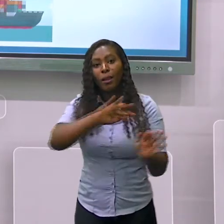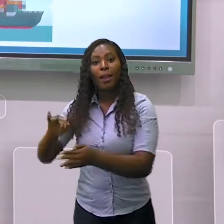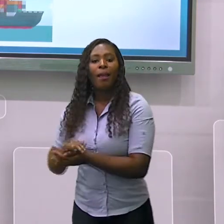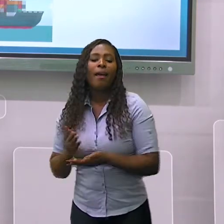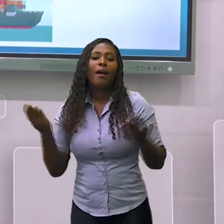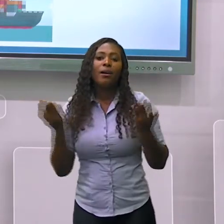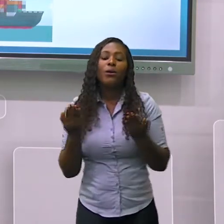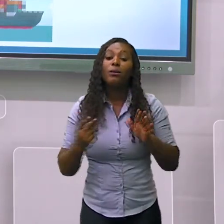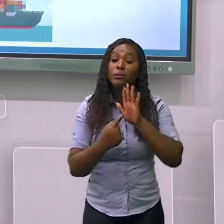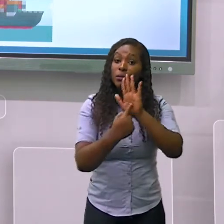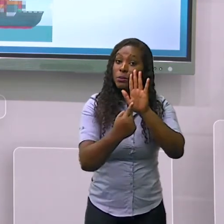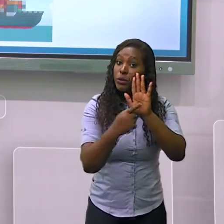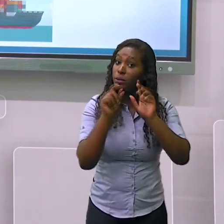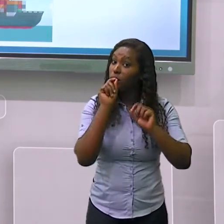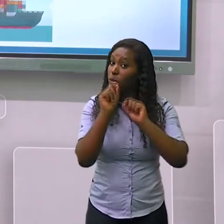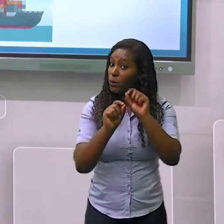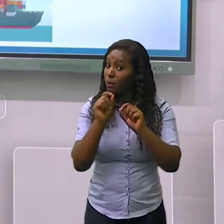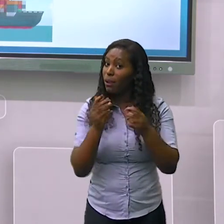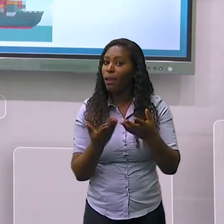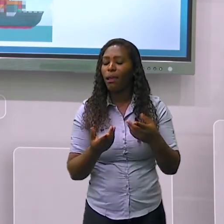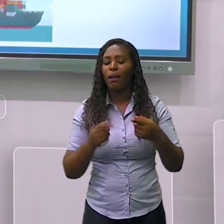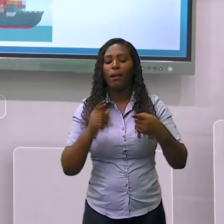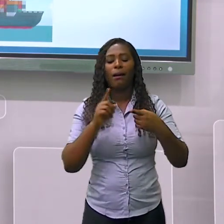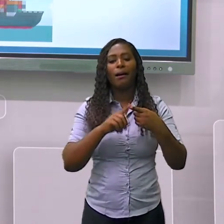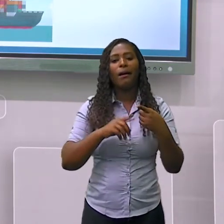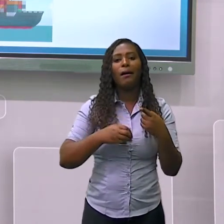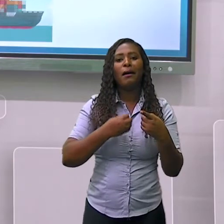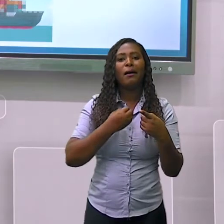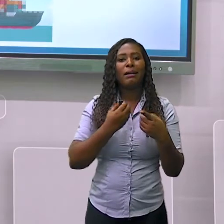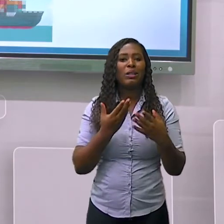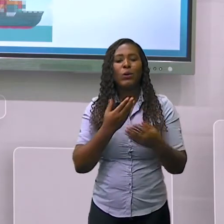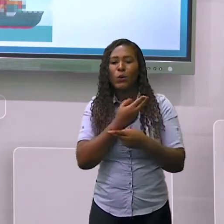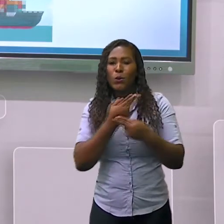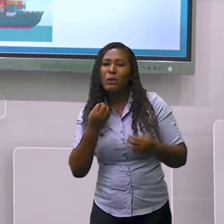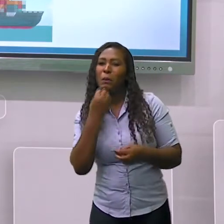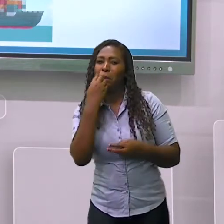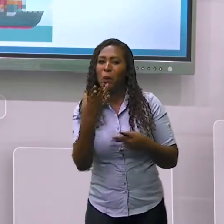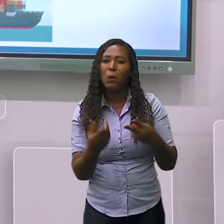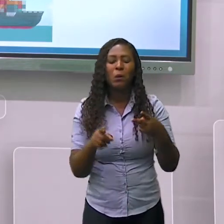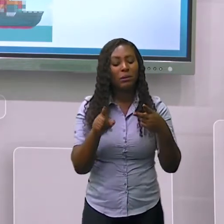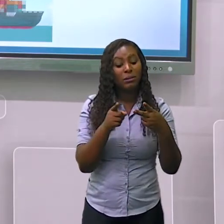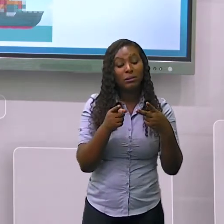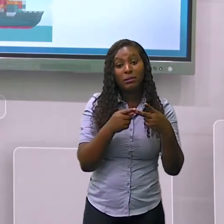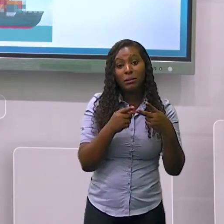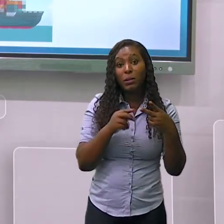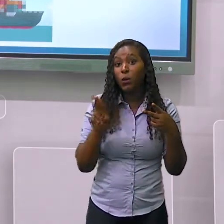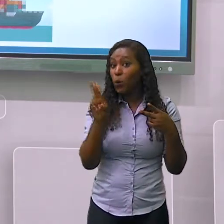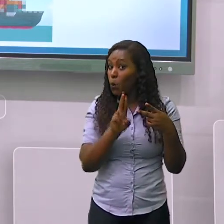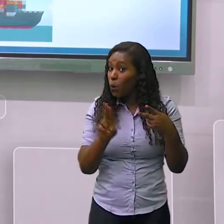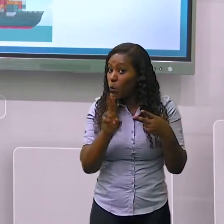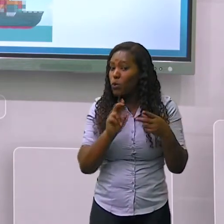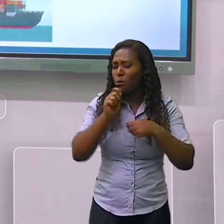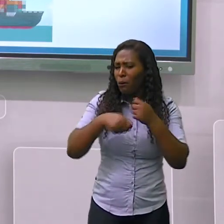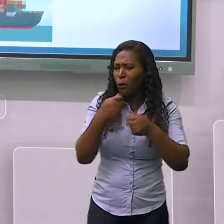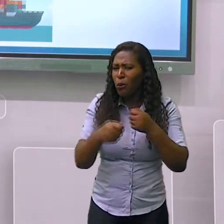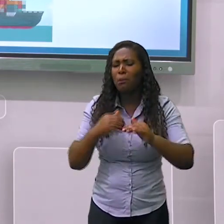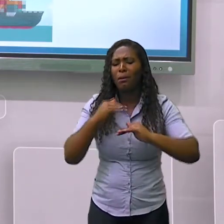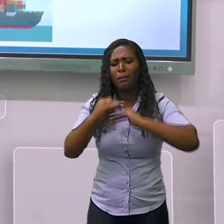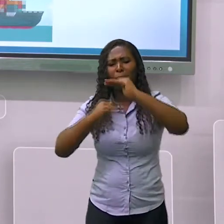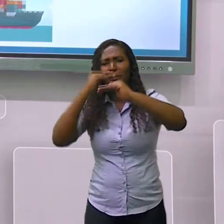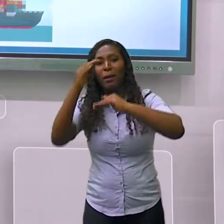e oceanos, vamos conhecer alguns riscos que estão relacionados